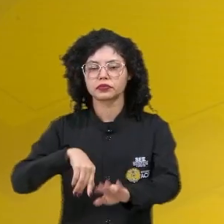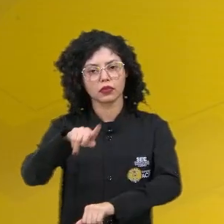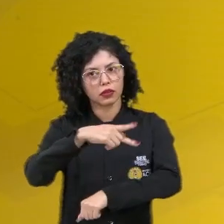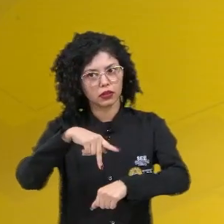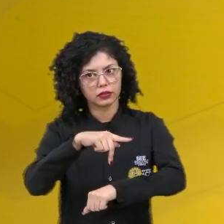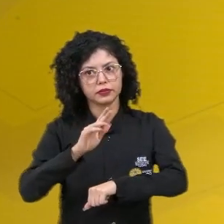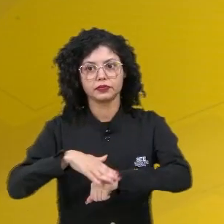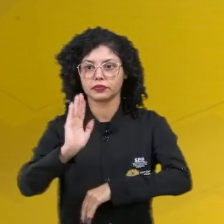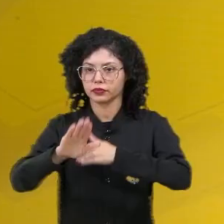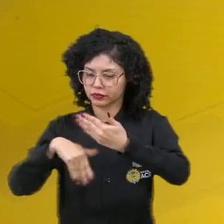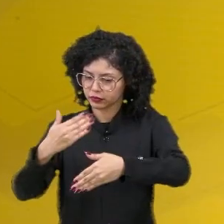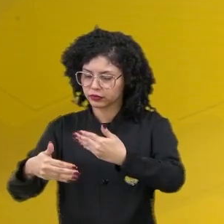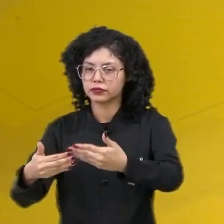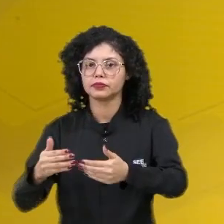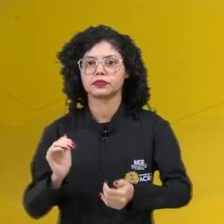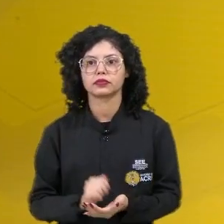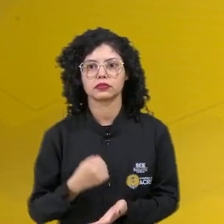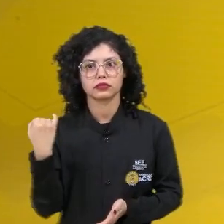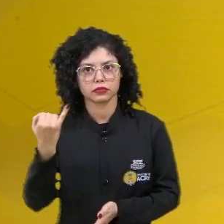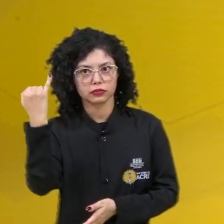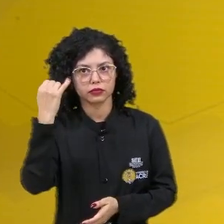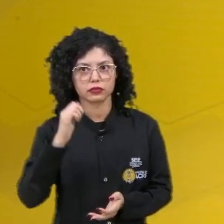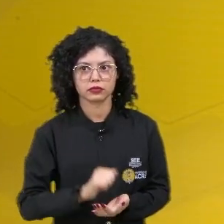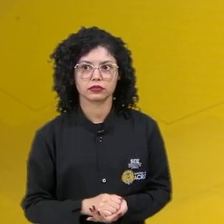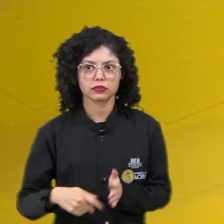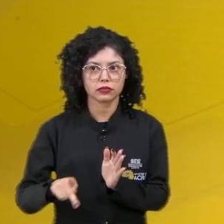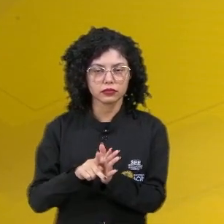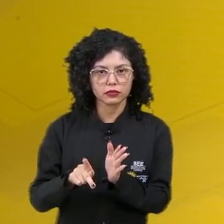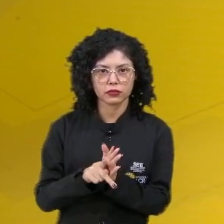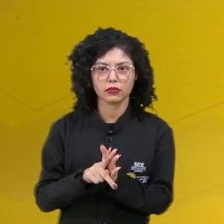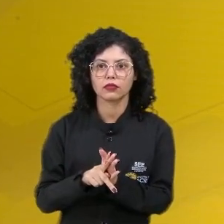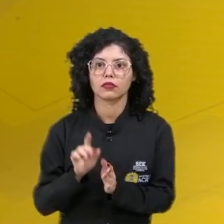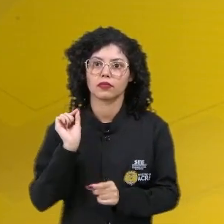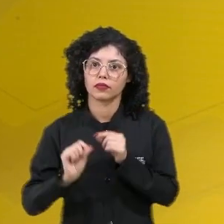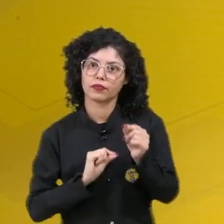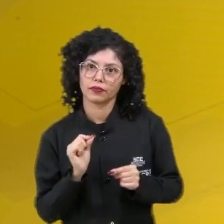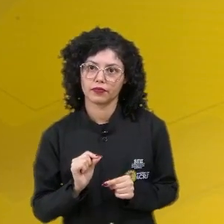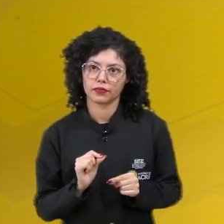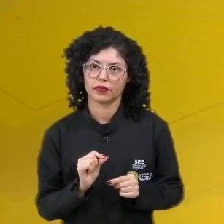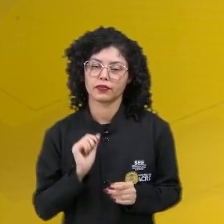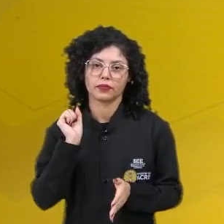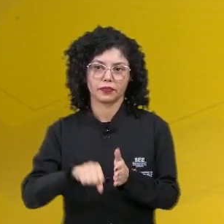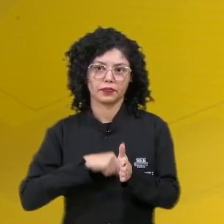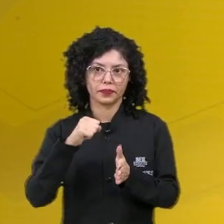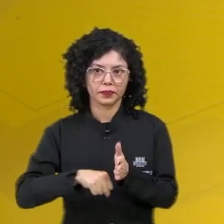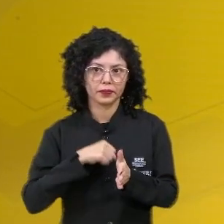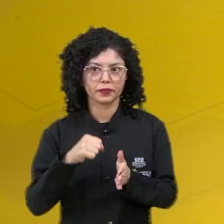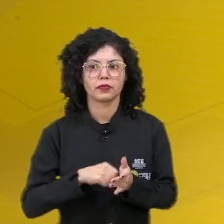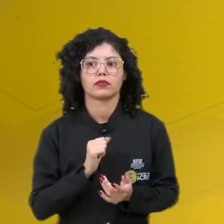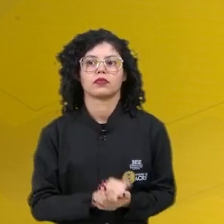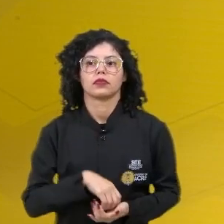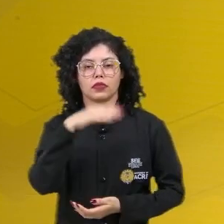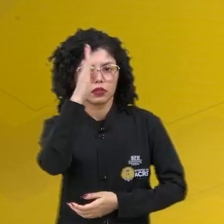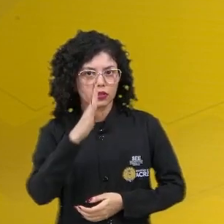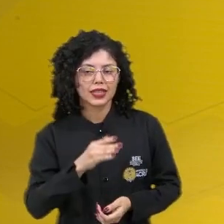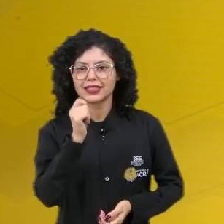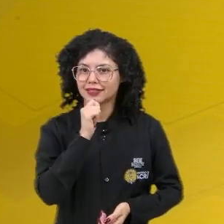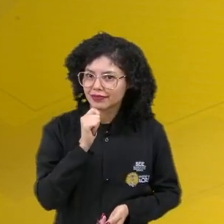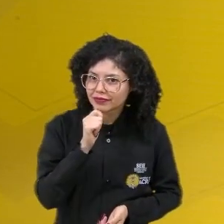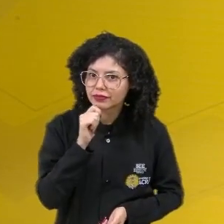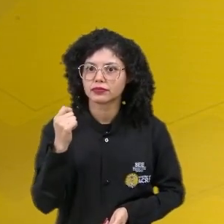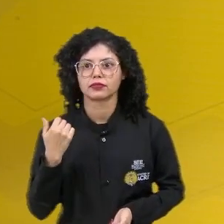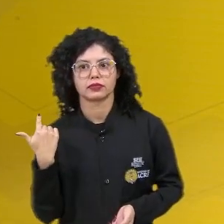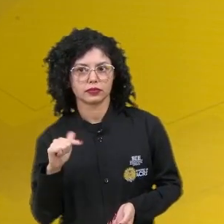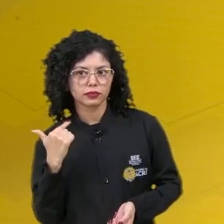países mais desenvolvidos, o principal modal de transporte é o modal ferroviário. Tá? O Brasil ainda não tem o